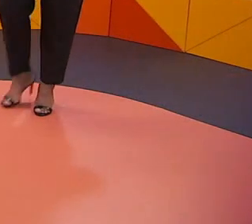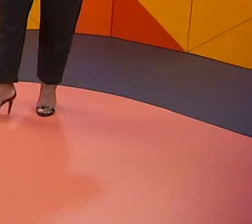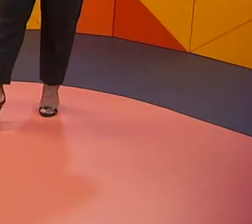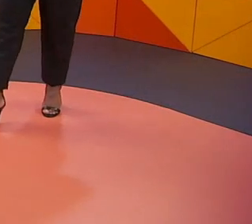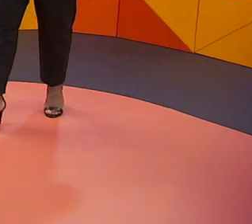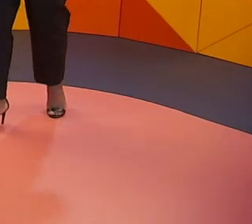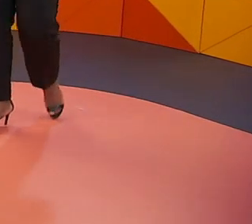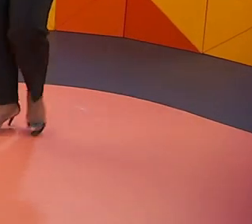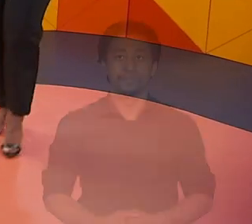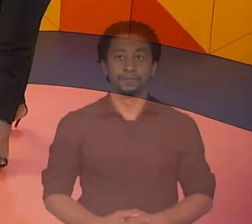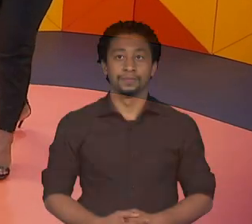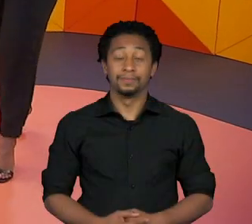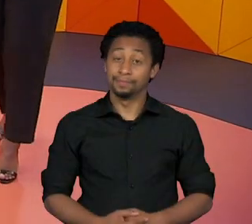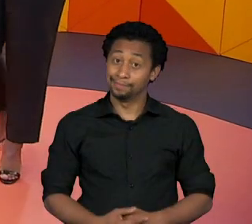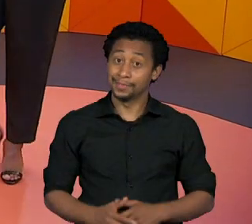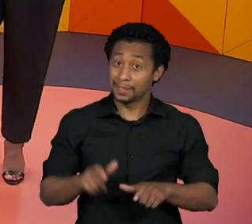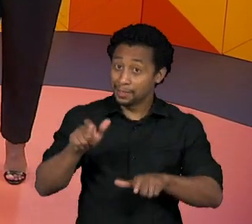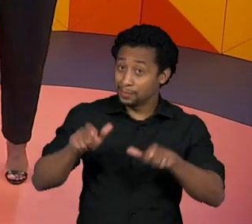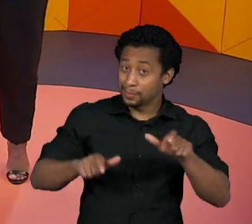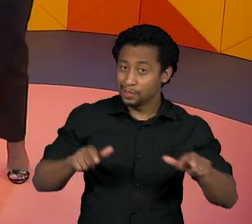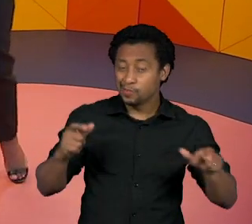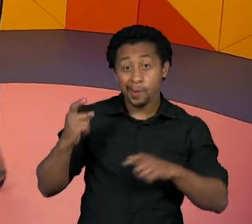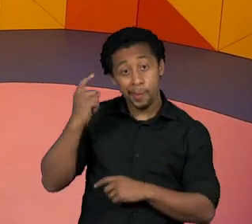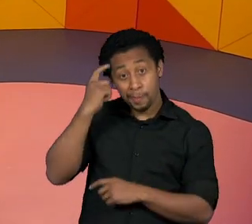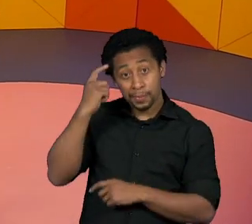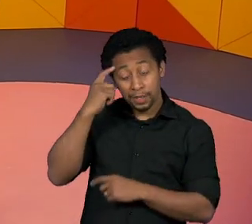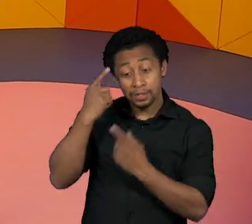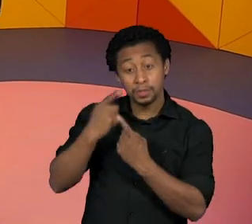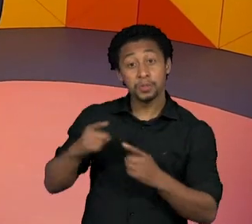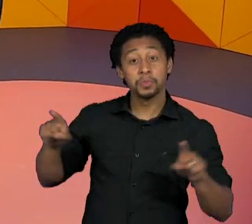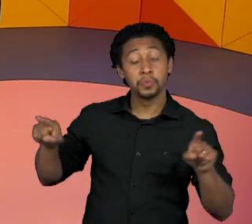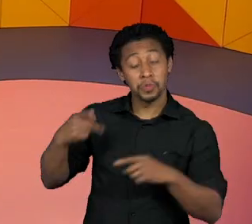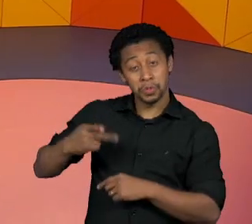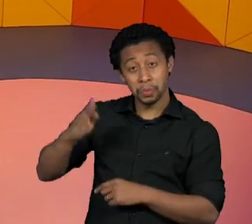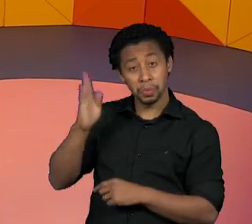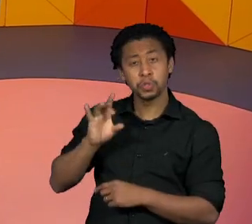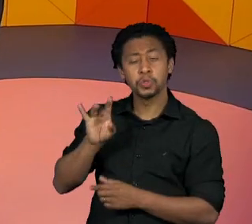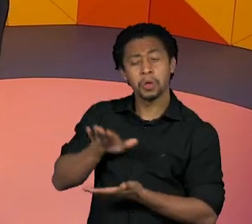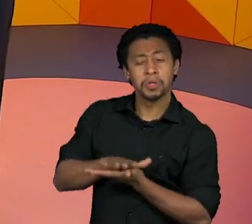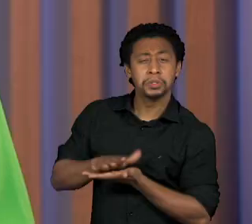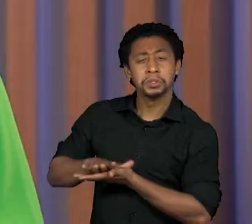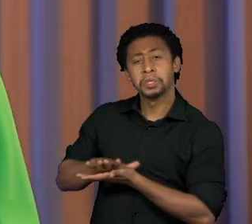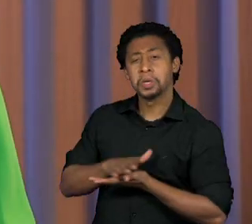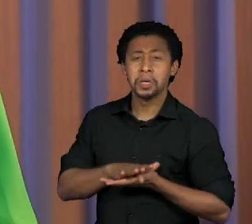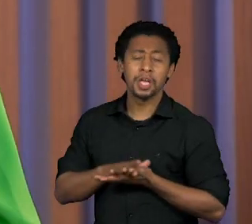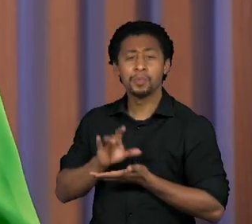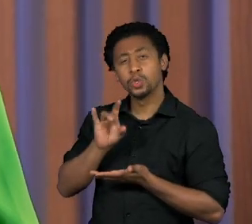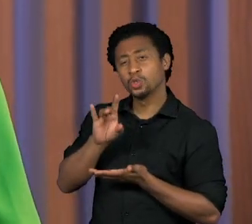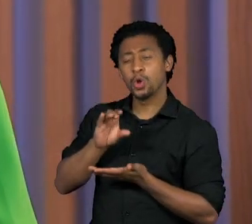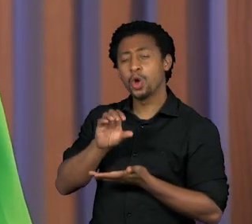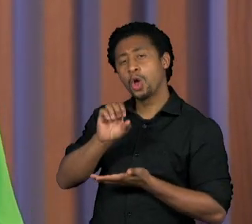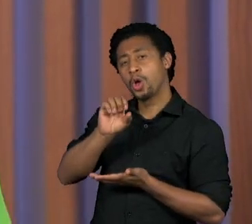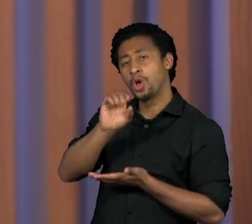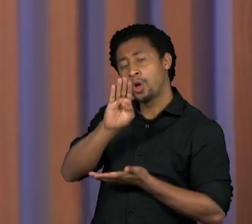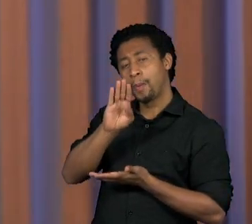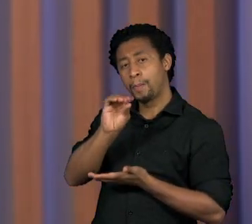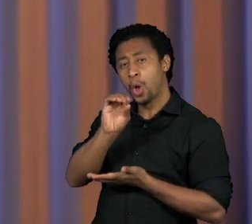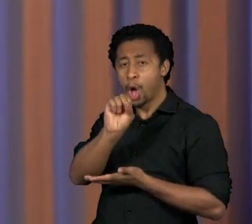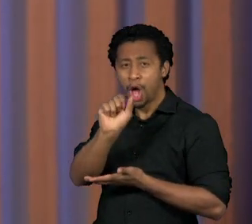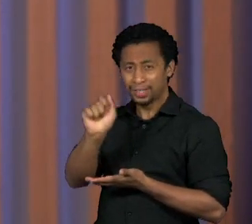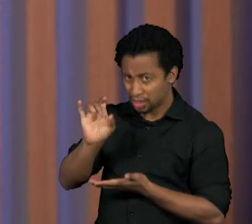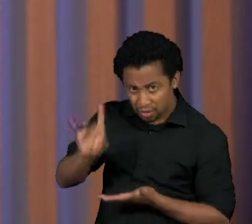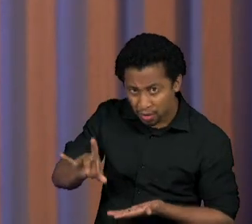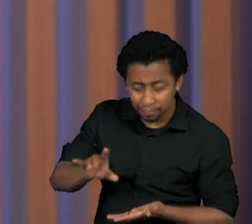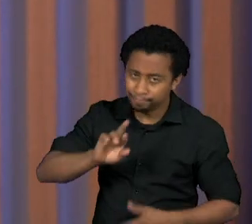Engana-se quem pensa que, em termos de música, o Brasil é o país só do samba e da bossa nova. A música clássica brasileira